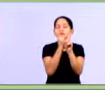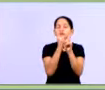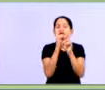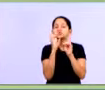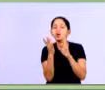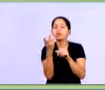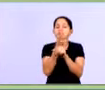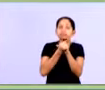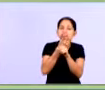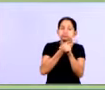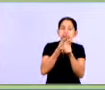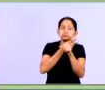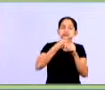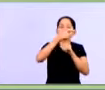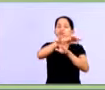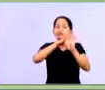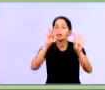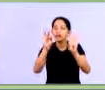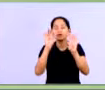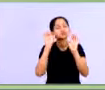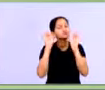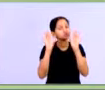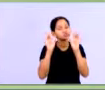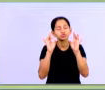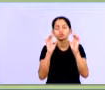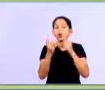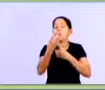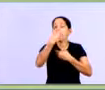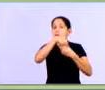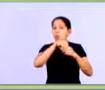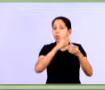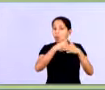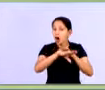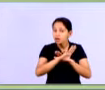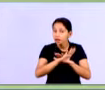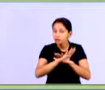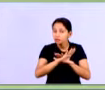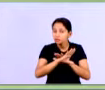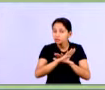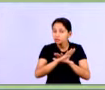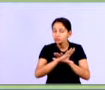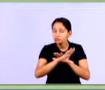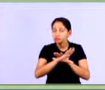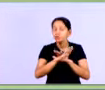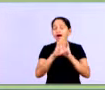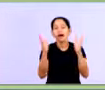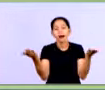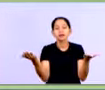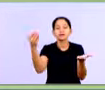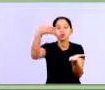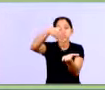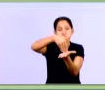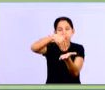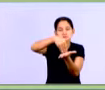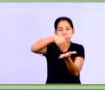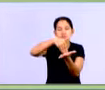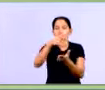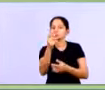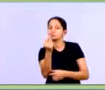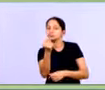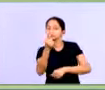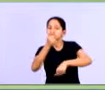professora? fluxo de caixa, né? Isso, Acumulado. fluxo de caixa acumulado. o último momento